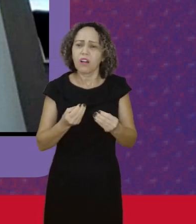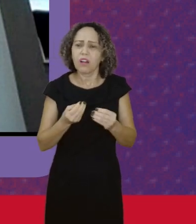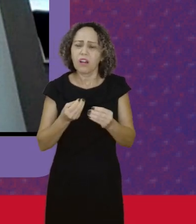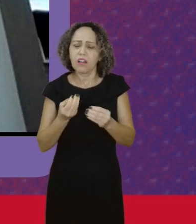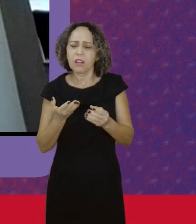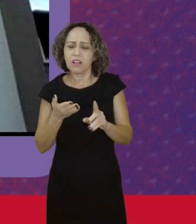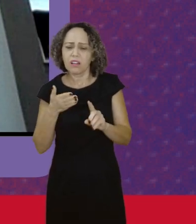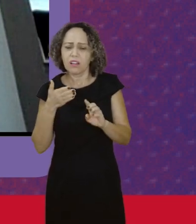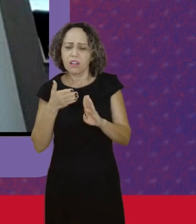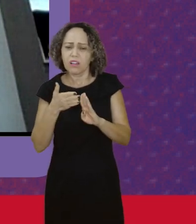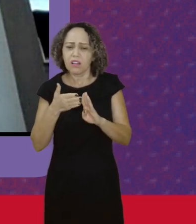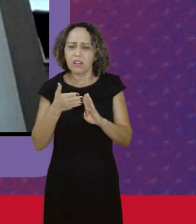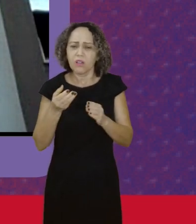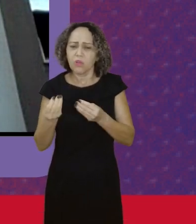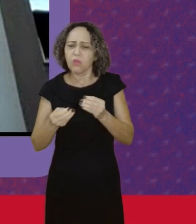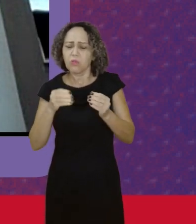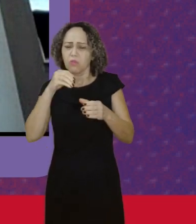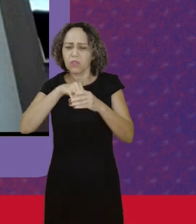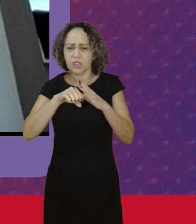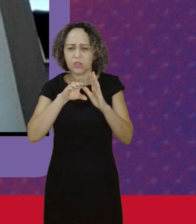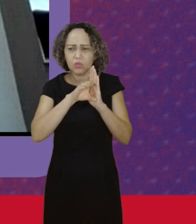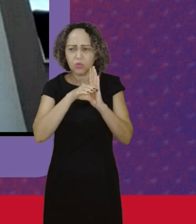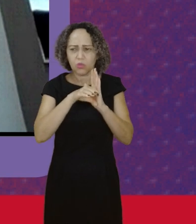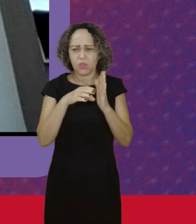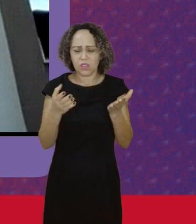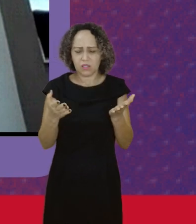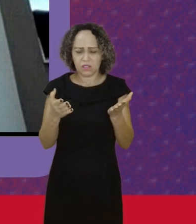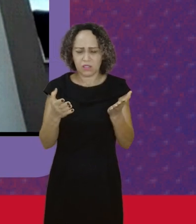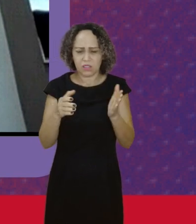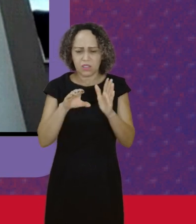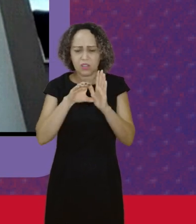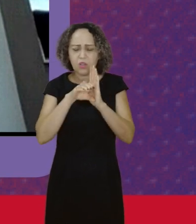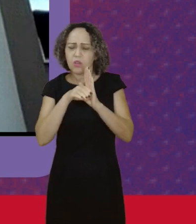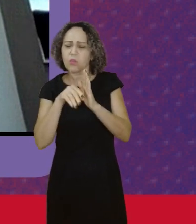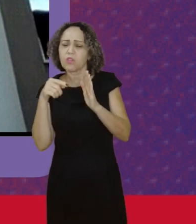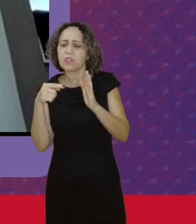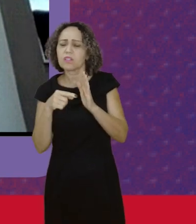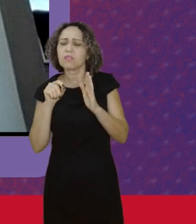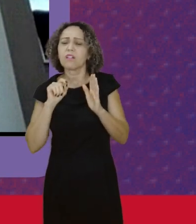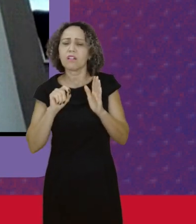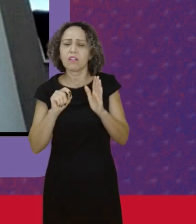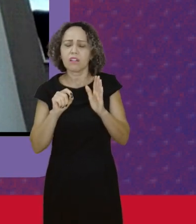a própria lógica do currículo, porque o currículo ele